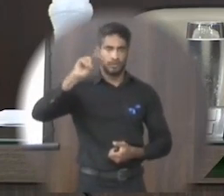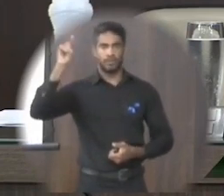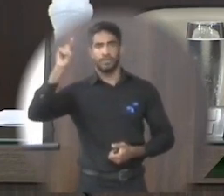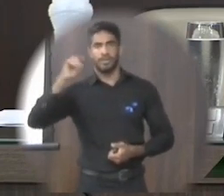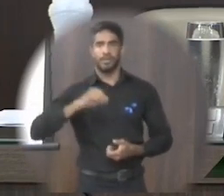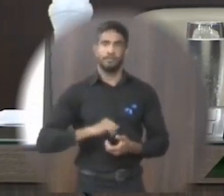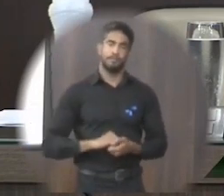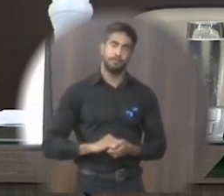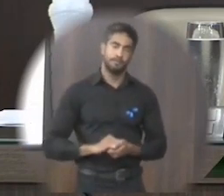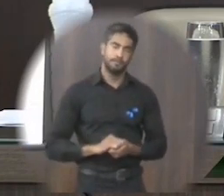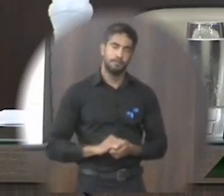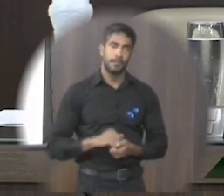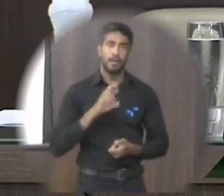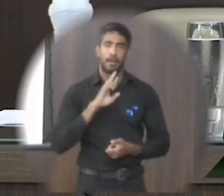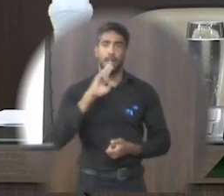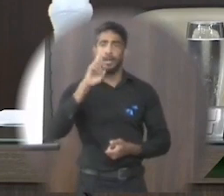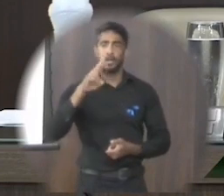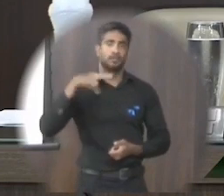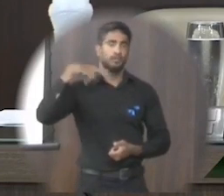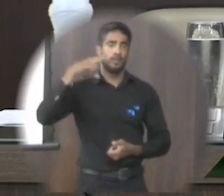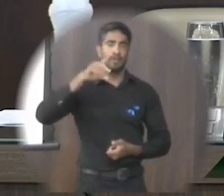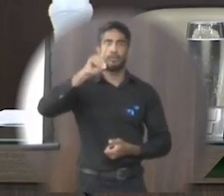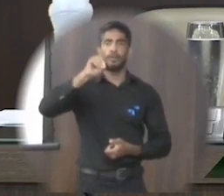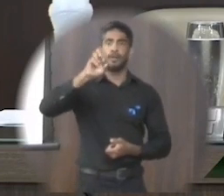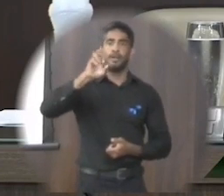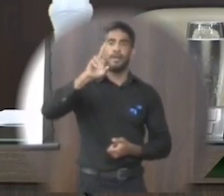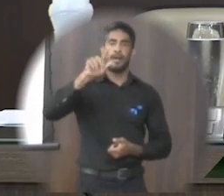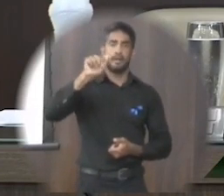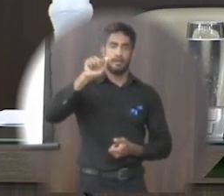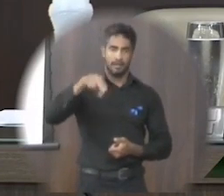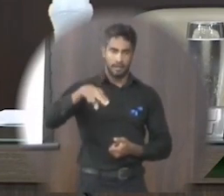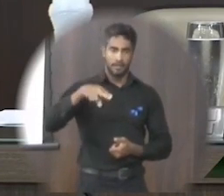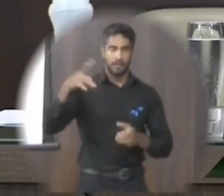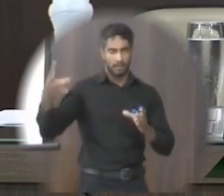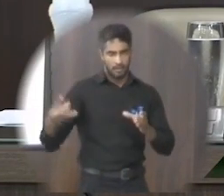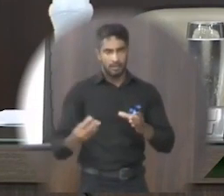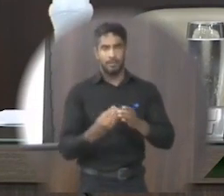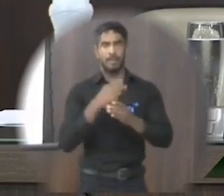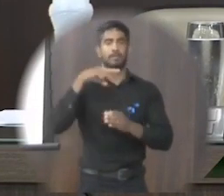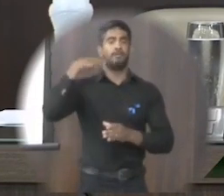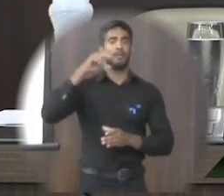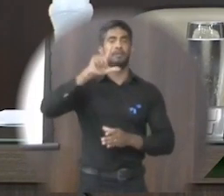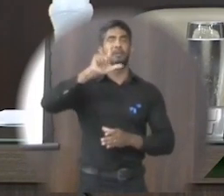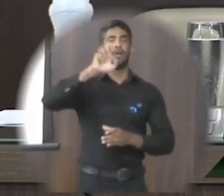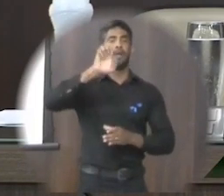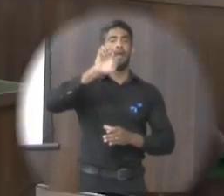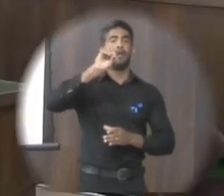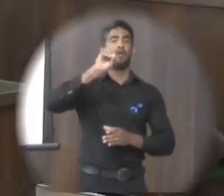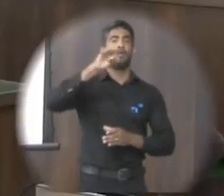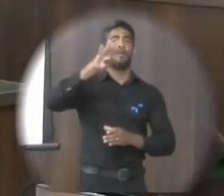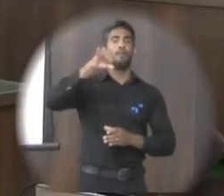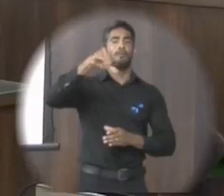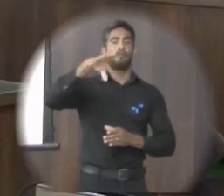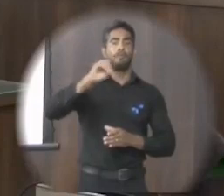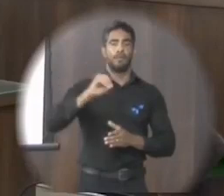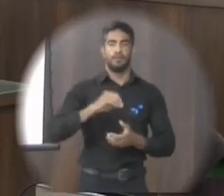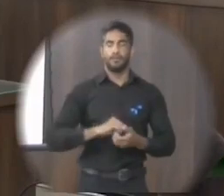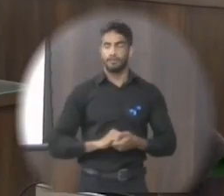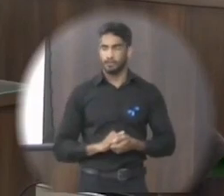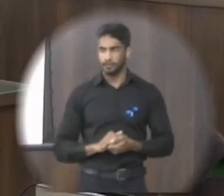Mendes. Relator, o vereador Derlan Miranda dos Reis. Membro, o vereador Leubino Antunes de Bem.